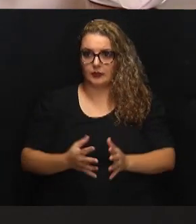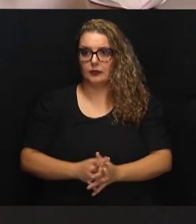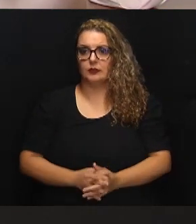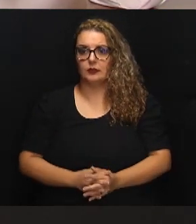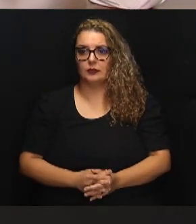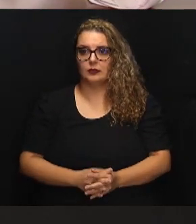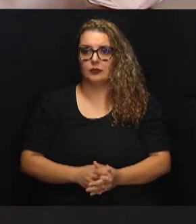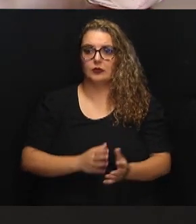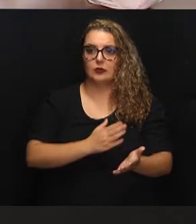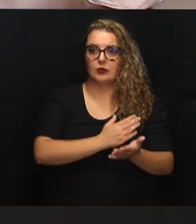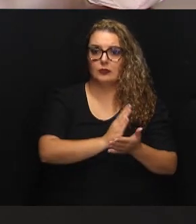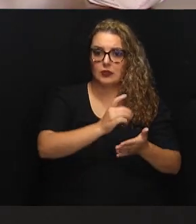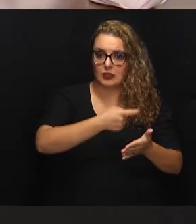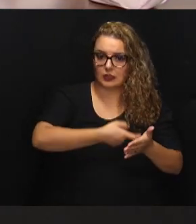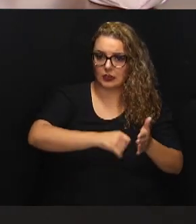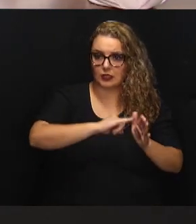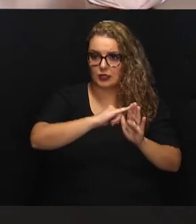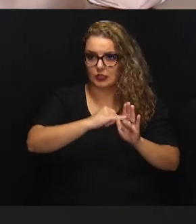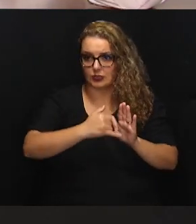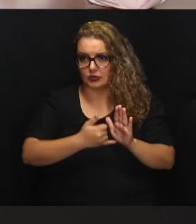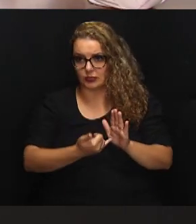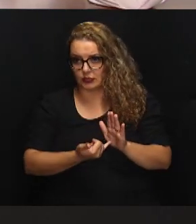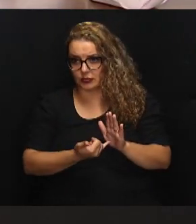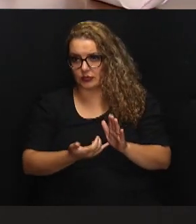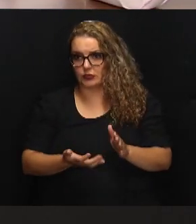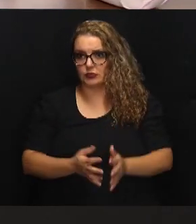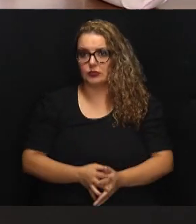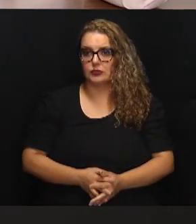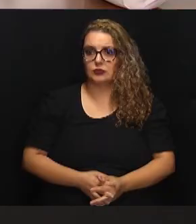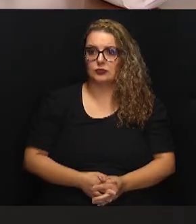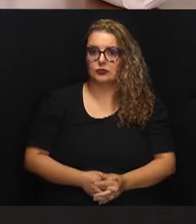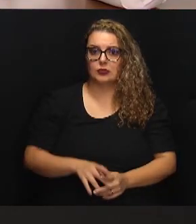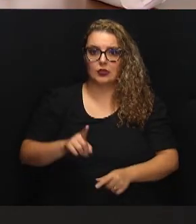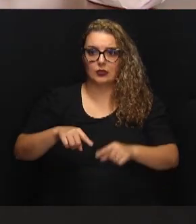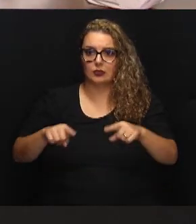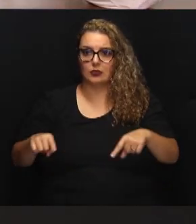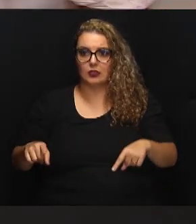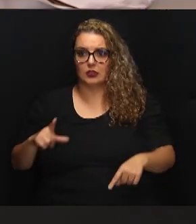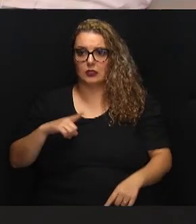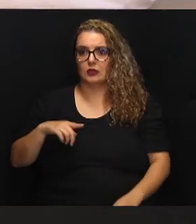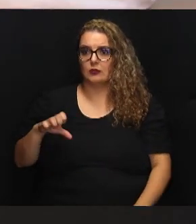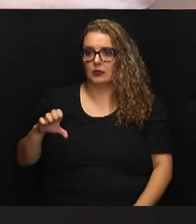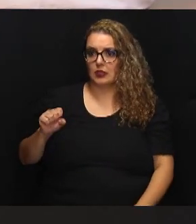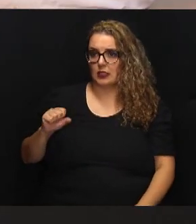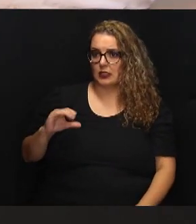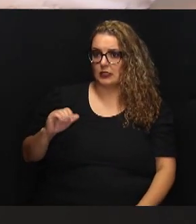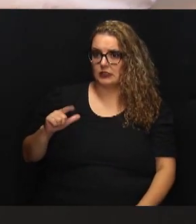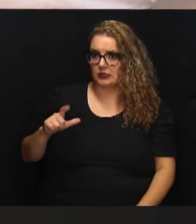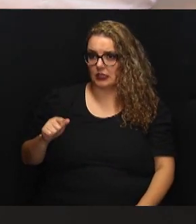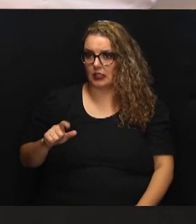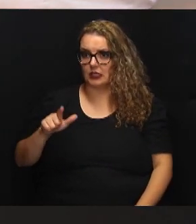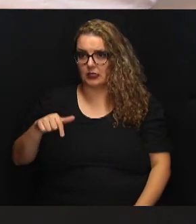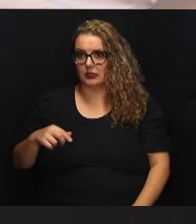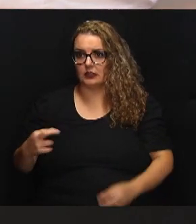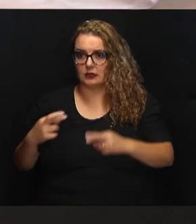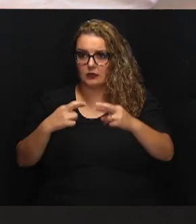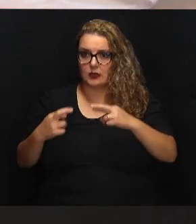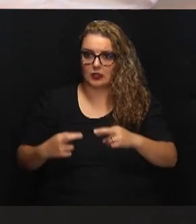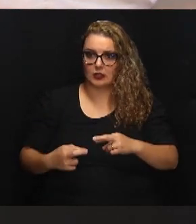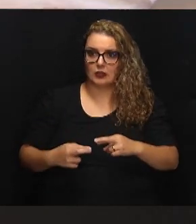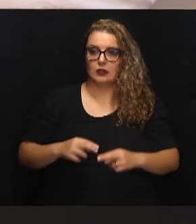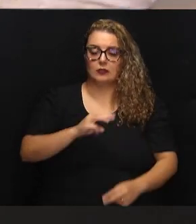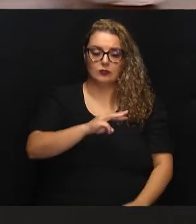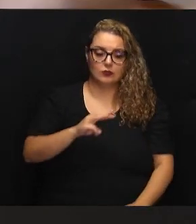com taxas de juros, né, variando, existe uma escala, inclusive depois a gente pode até verificar no site da própria Caixa Econômica